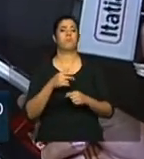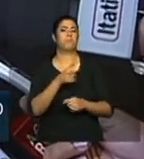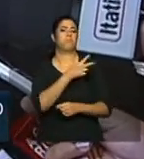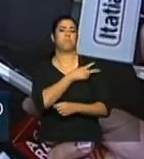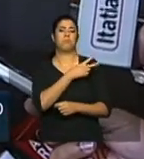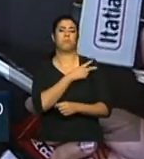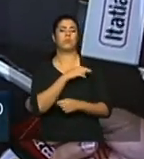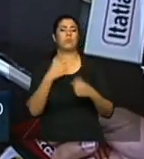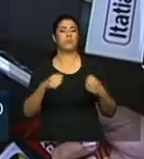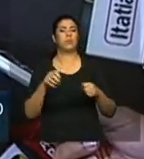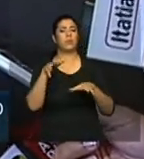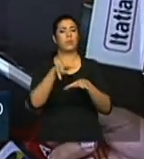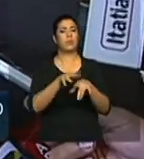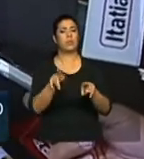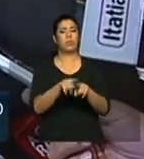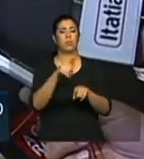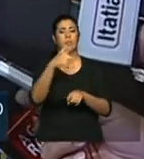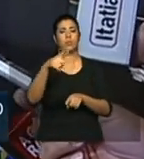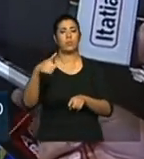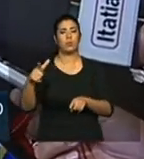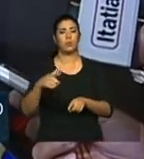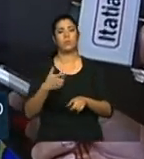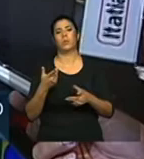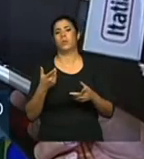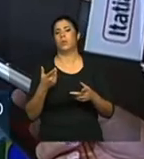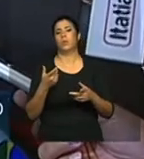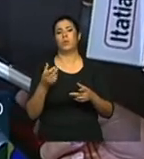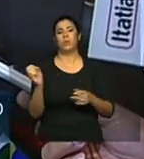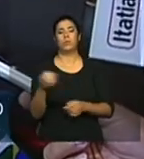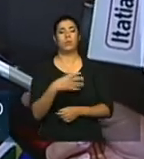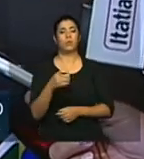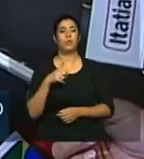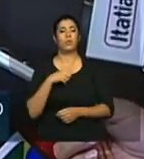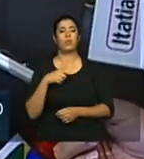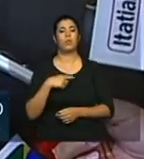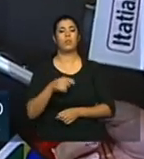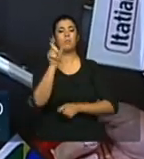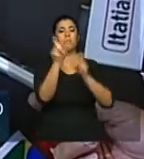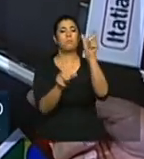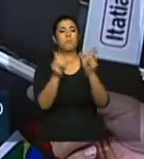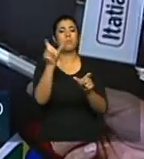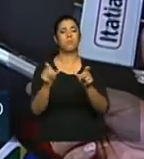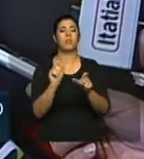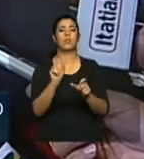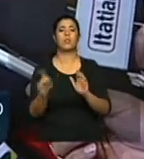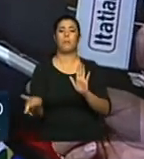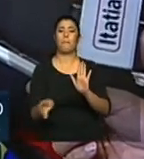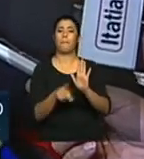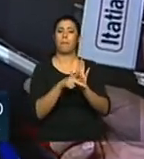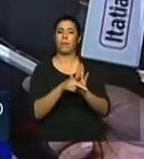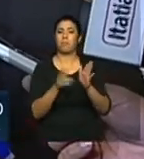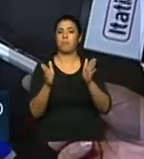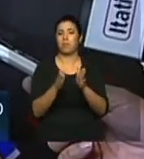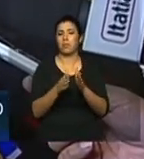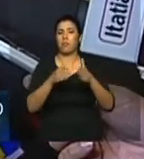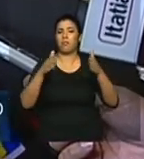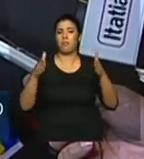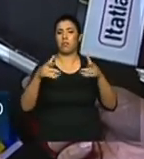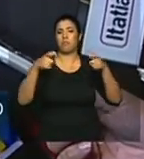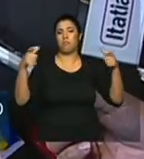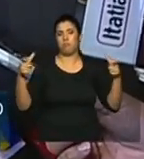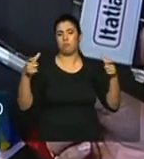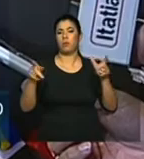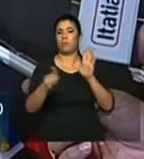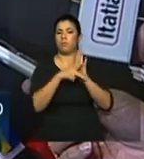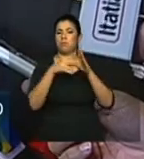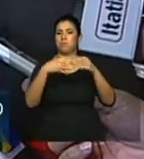verificar, inclusive, a questão dos módulos rurais, né? Que estabelece a questão da pequena propriedade, média propriedade. Eu diria, eu prefiro